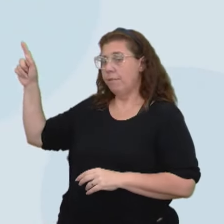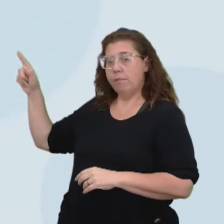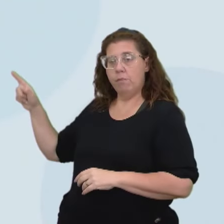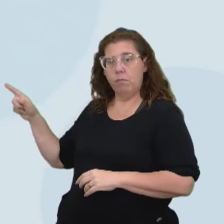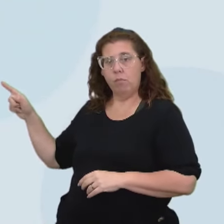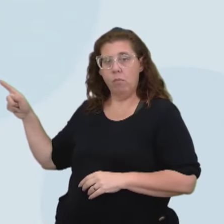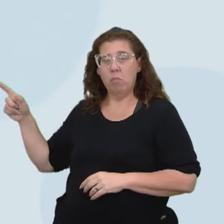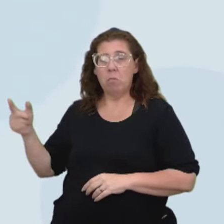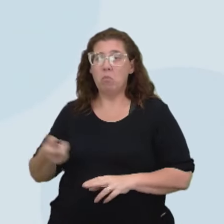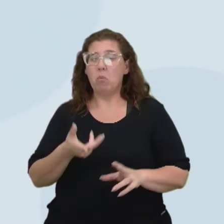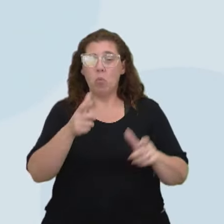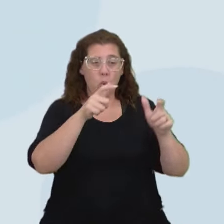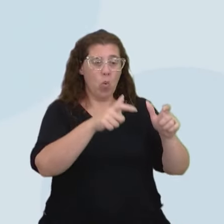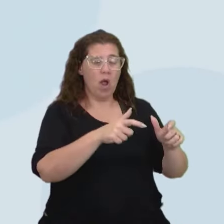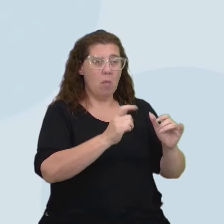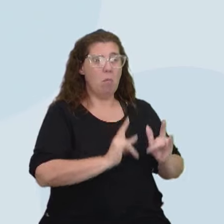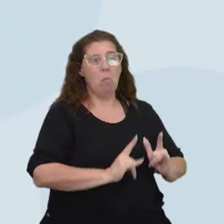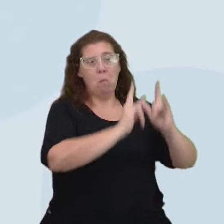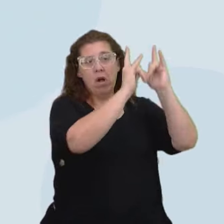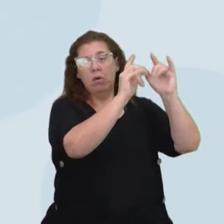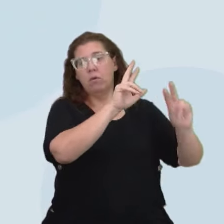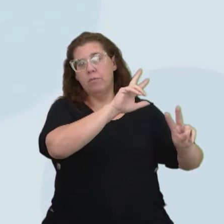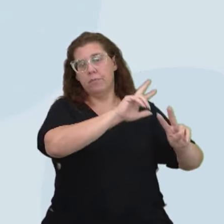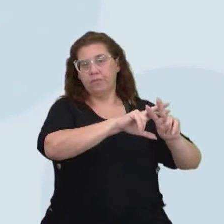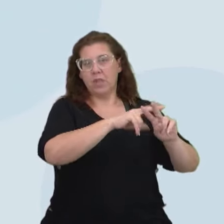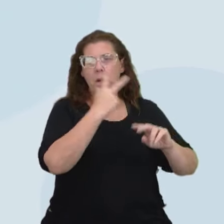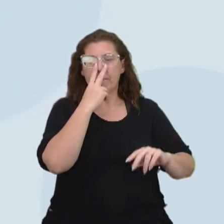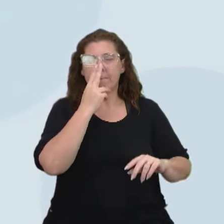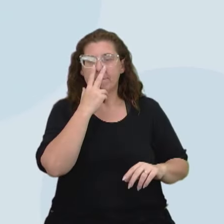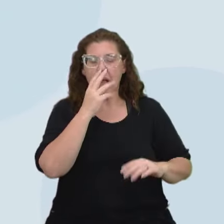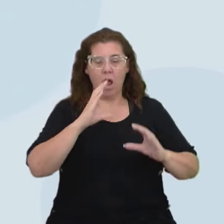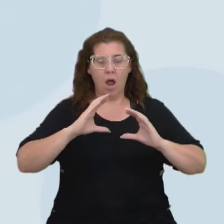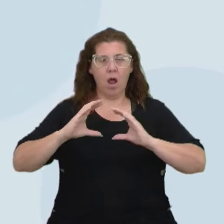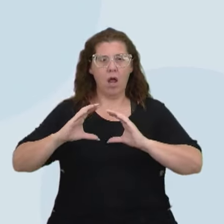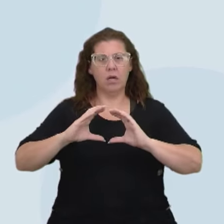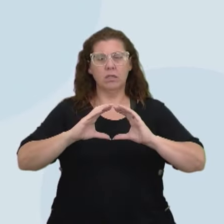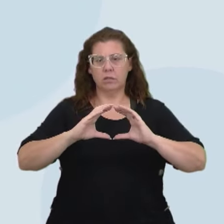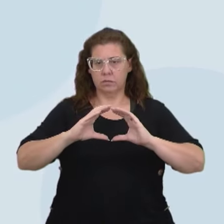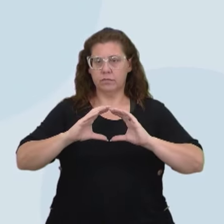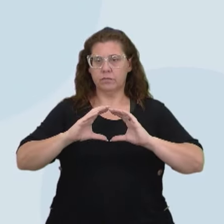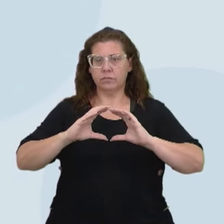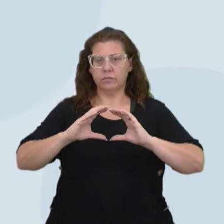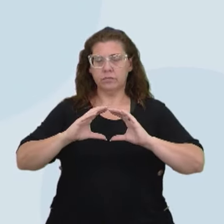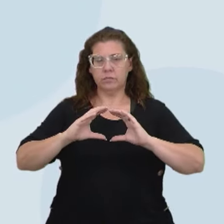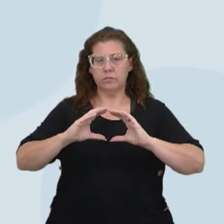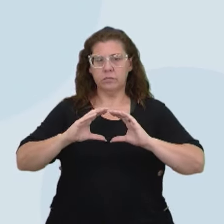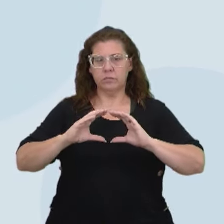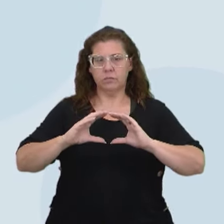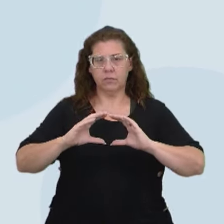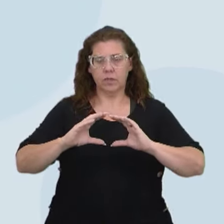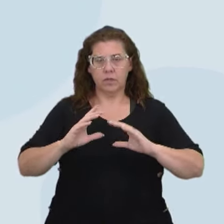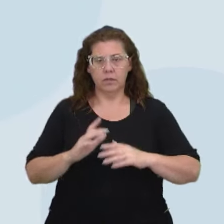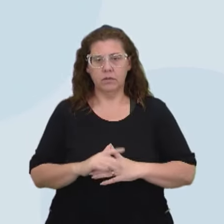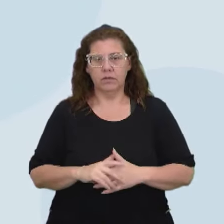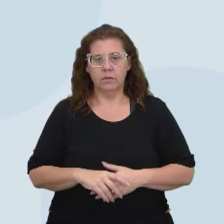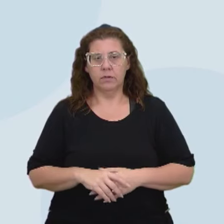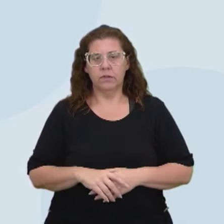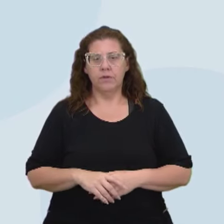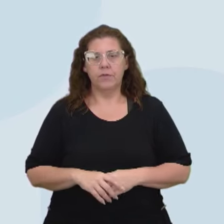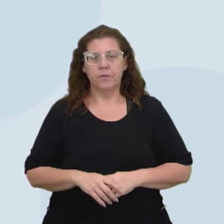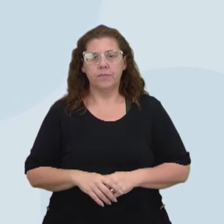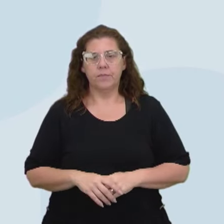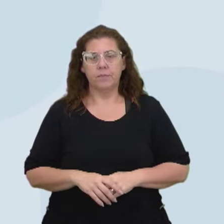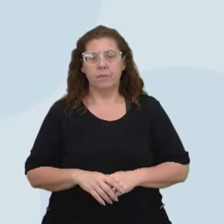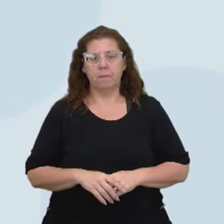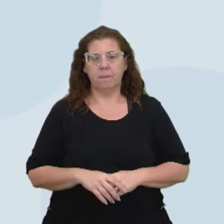uma prisão com um formato circular, que na extremidade desse